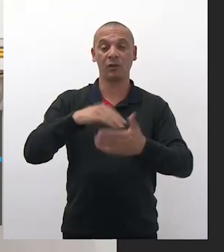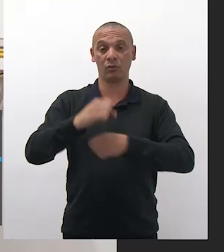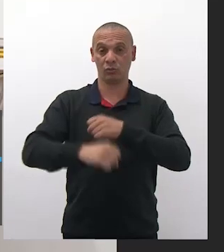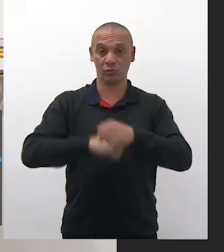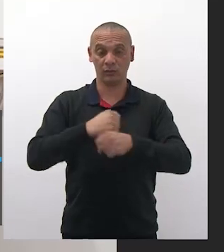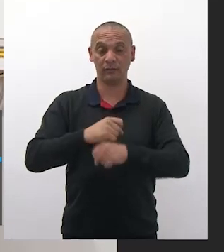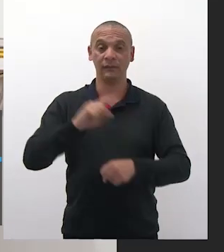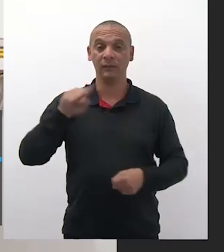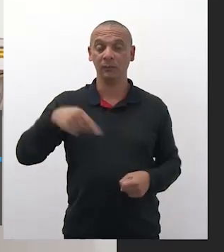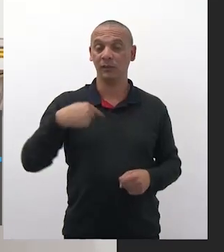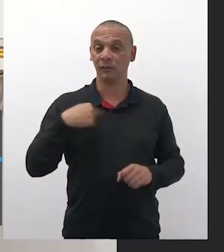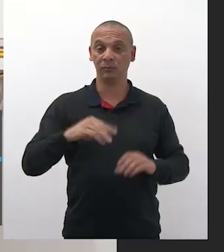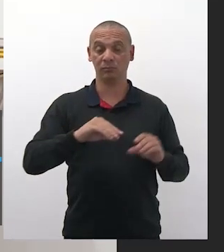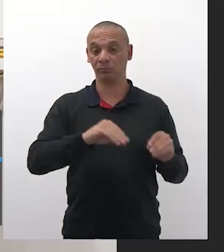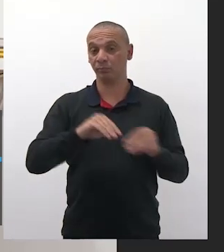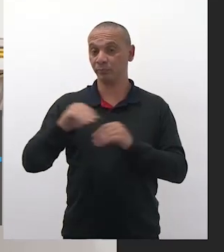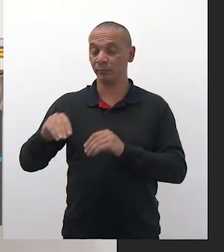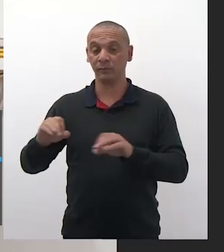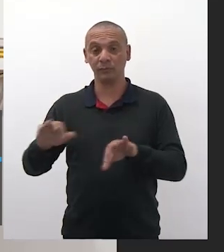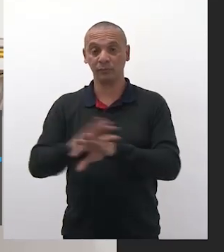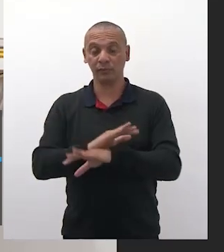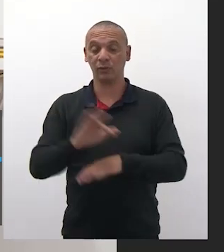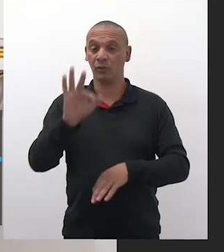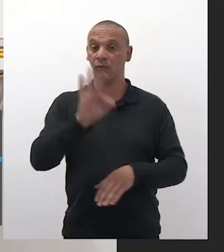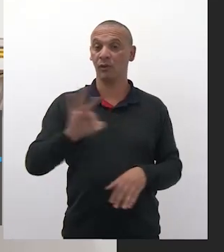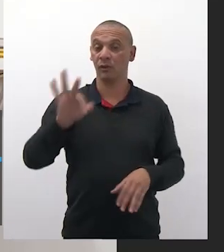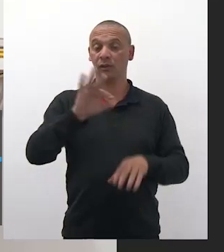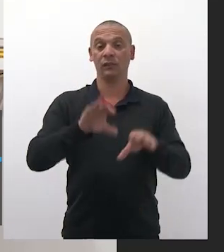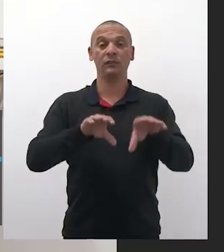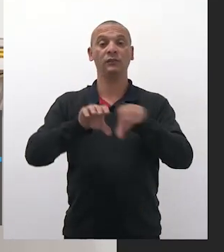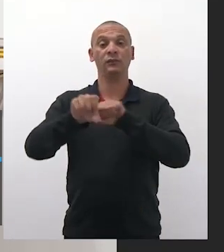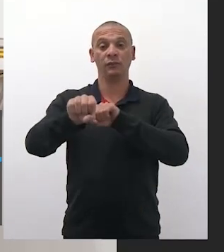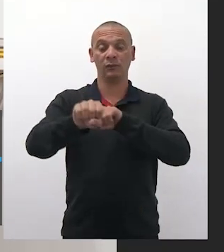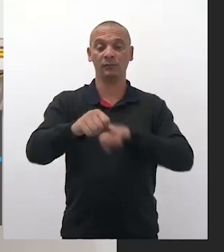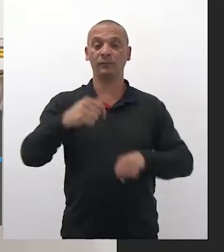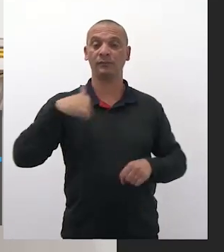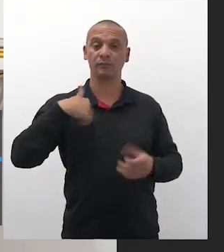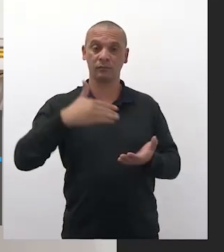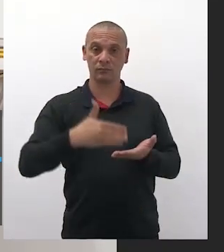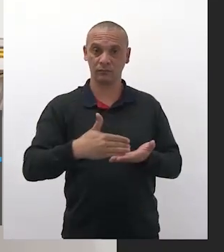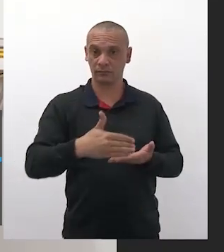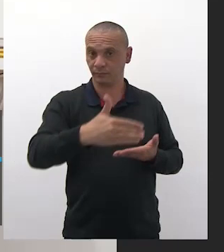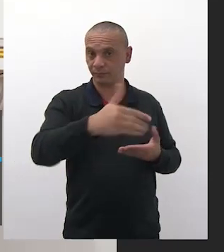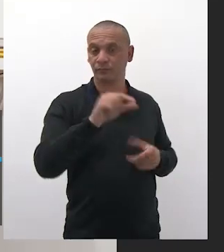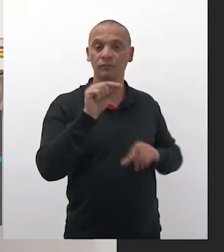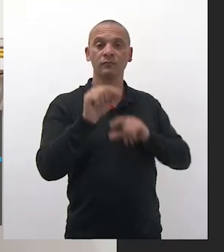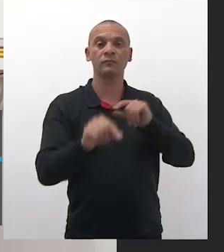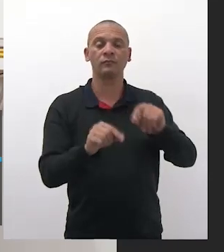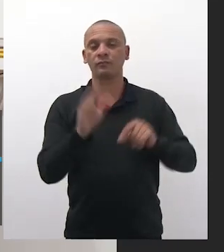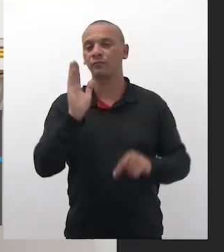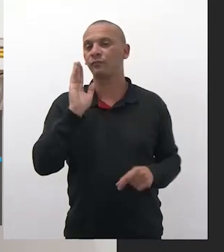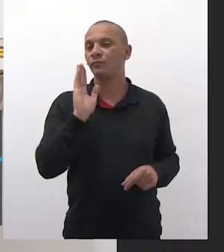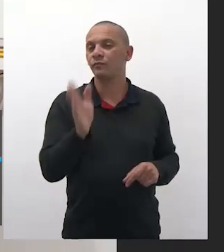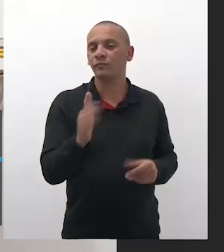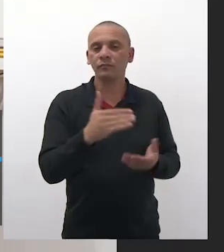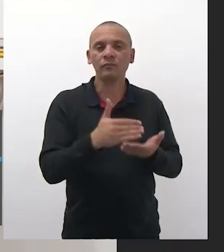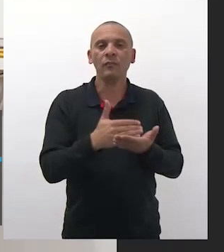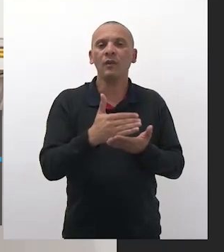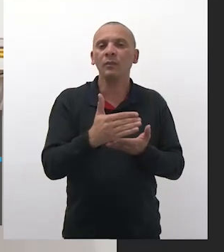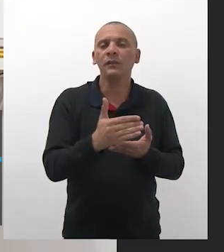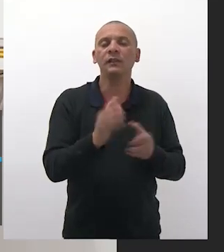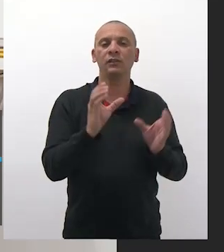eu saí, terminei minha faculdade. Quando eu iniciei, aí eu já iniciei